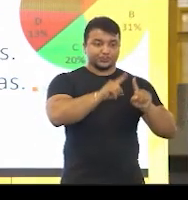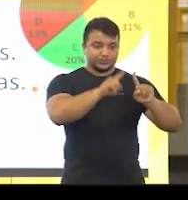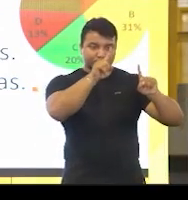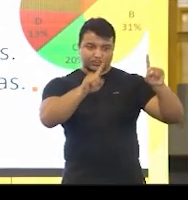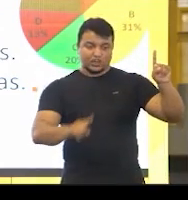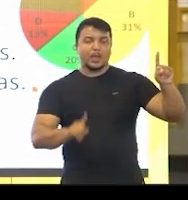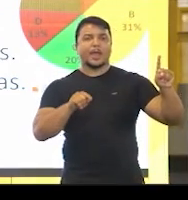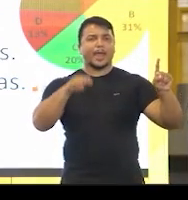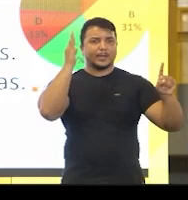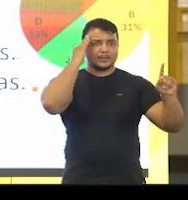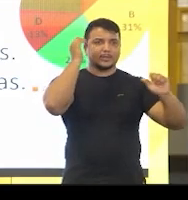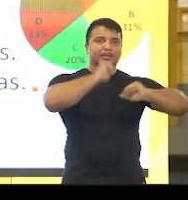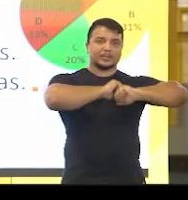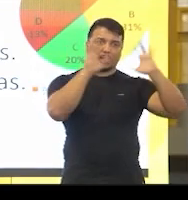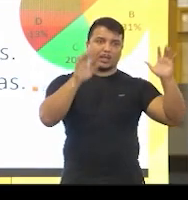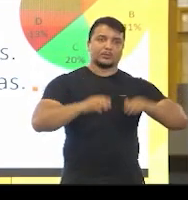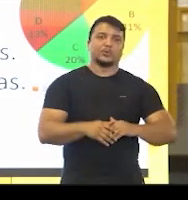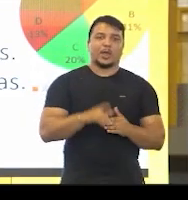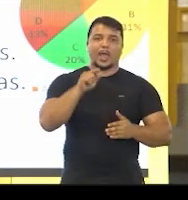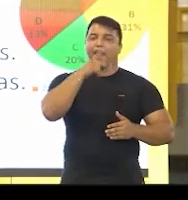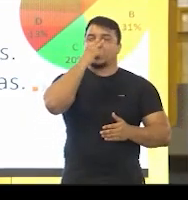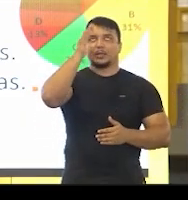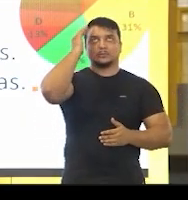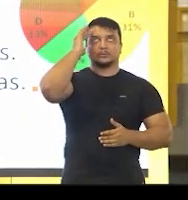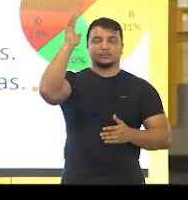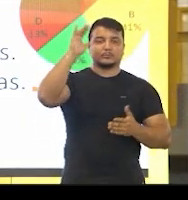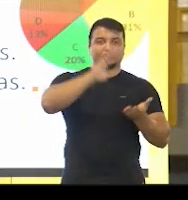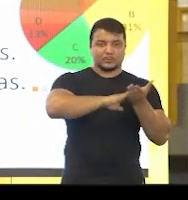está interpretando esse gráfico.